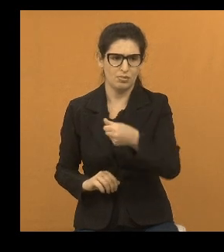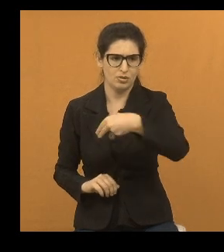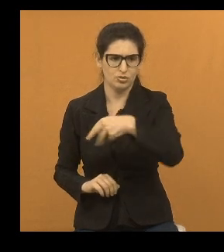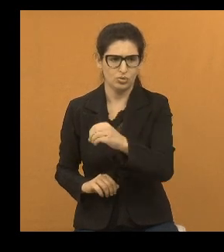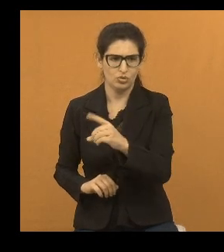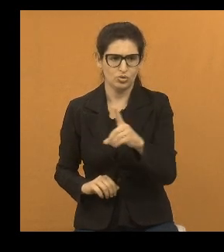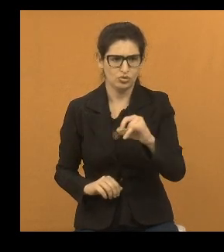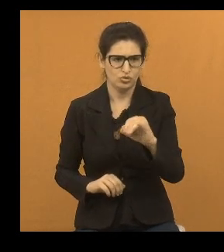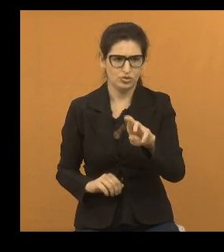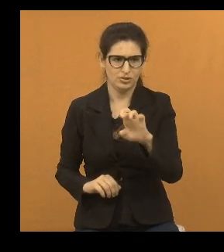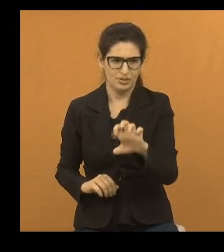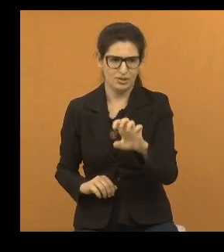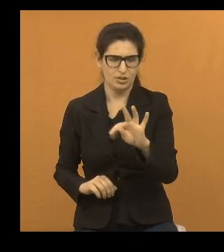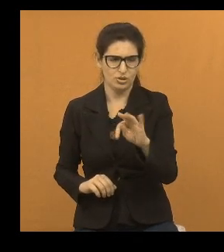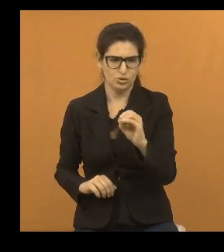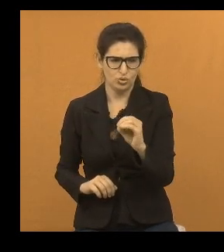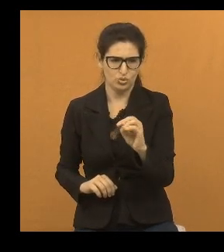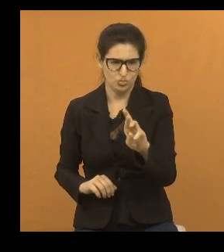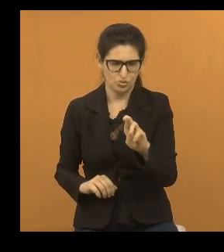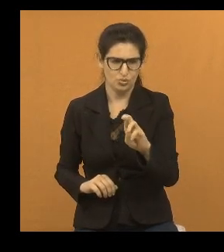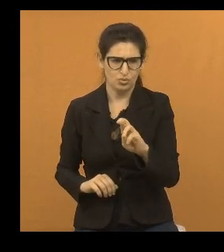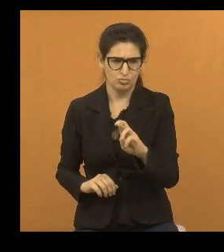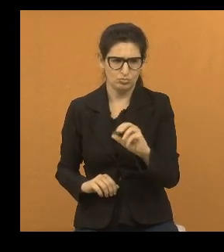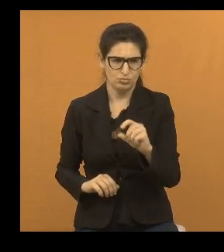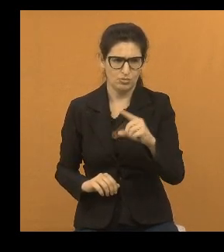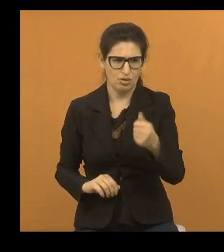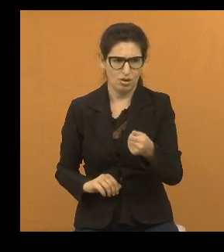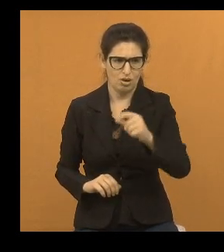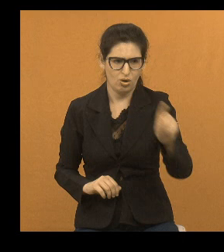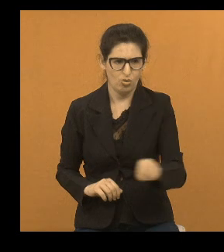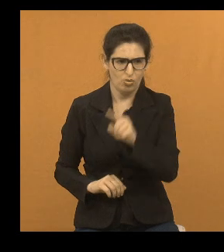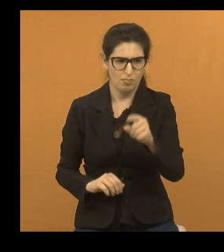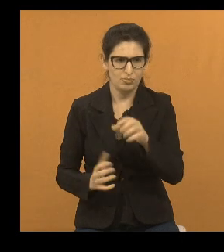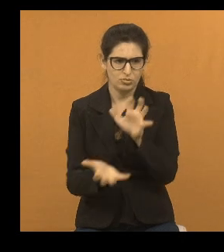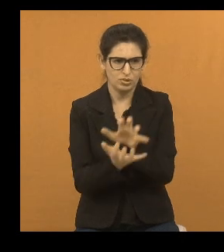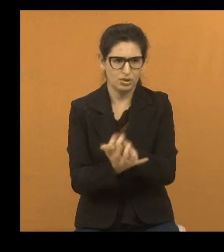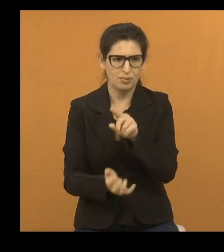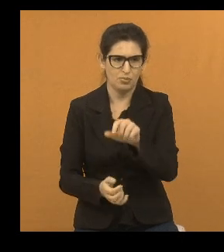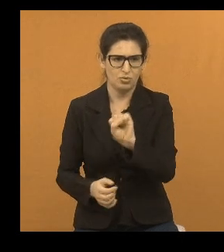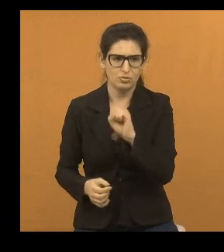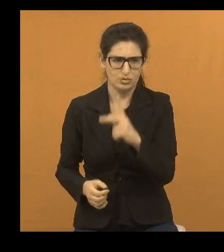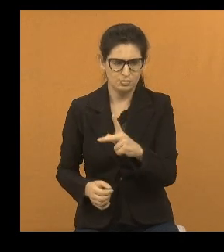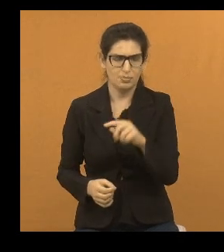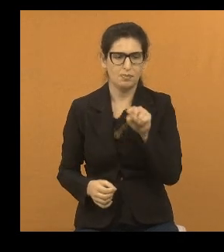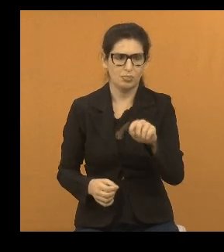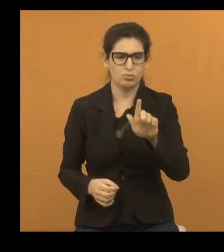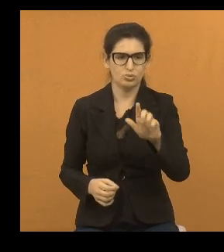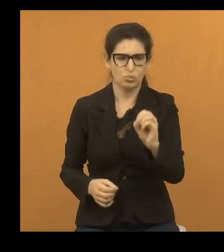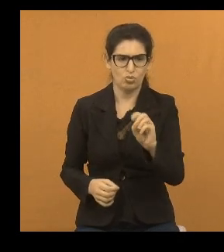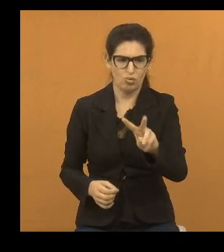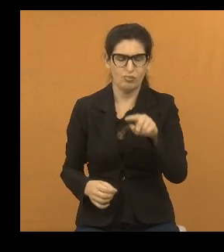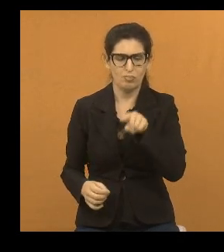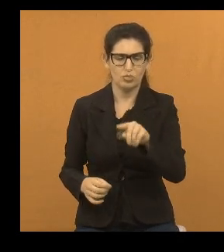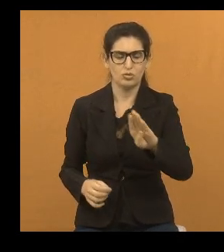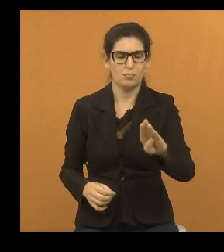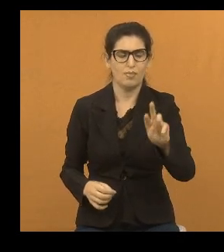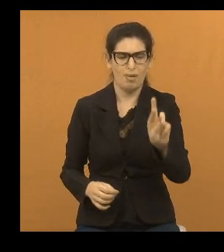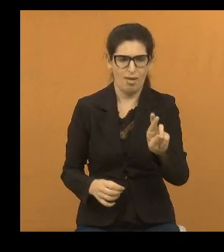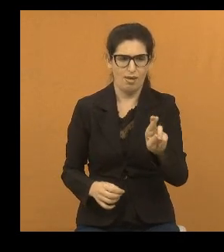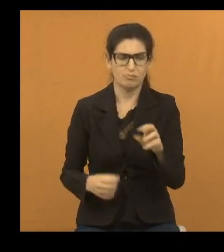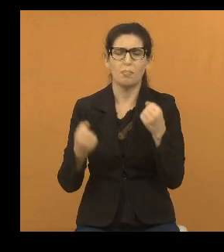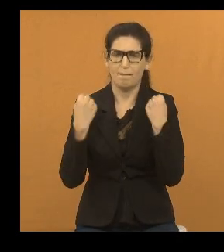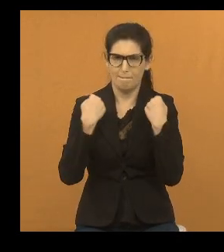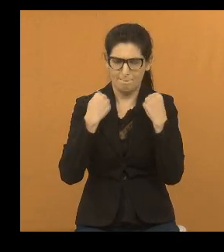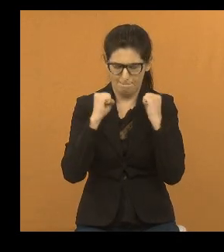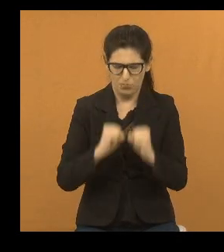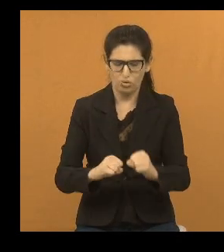planodiretor@jacareí.sp.gov.br. As contribuições serão recebidas até o dia 14 de novembro. Os mapas estão disponíveis aqui na frente,